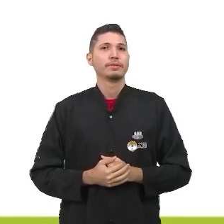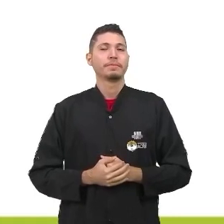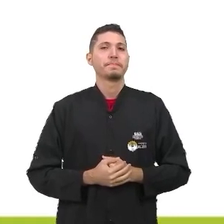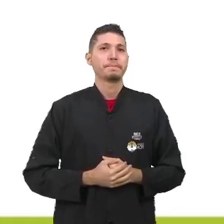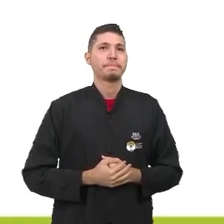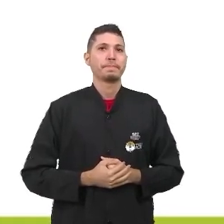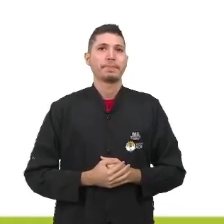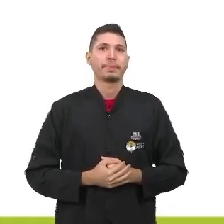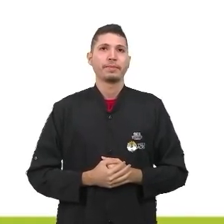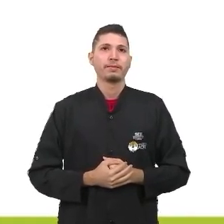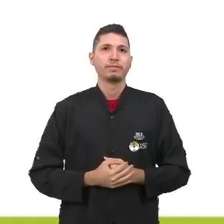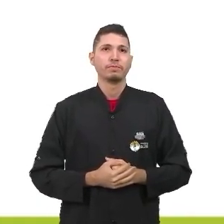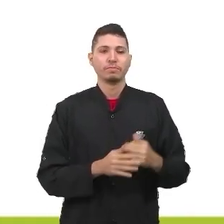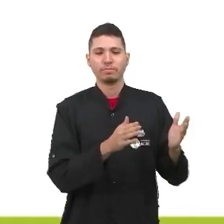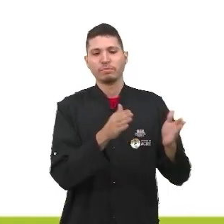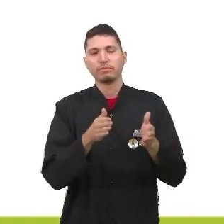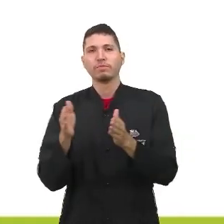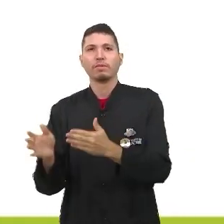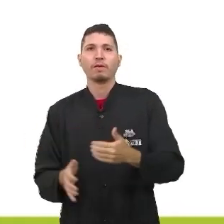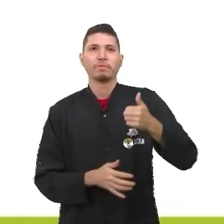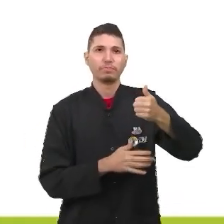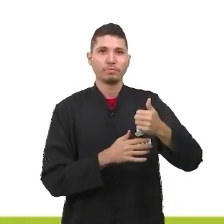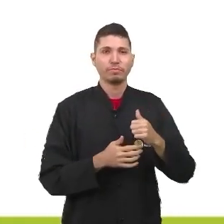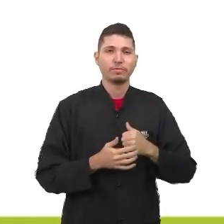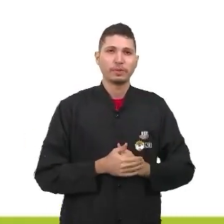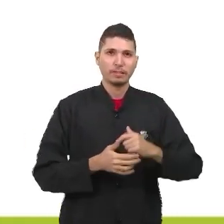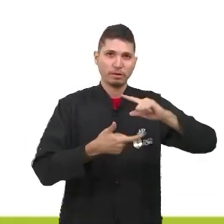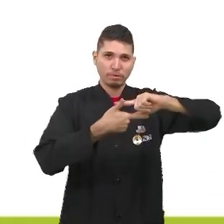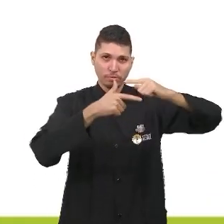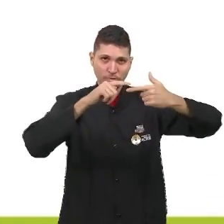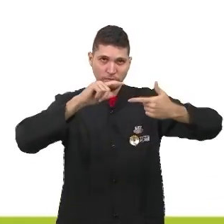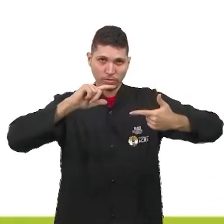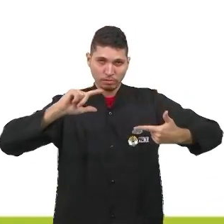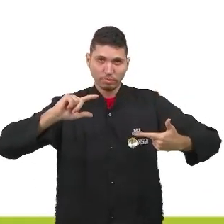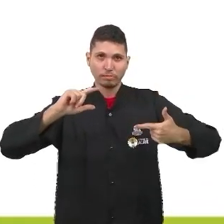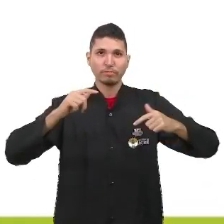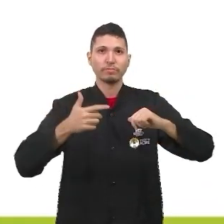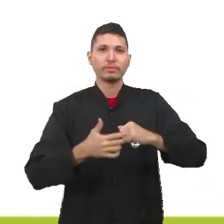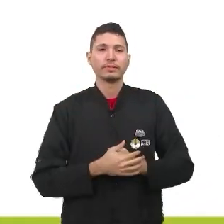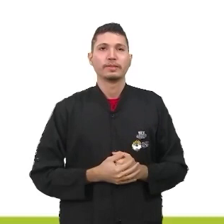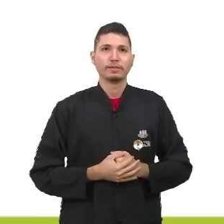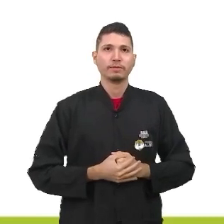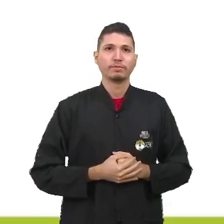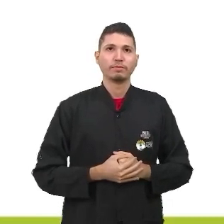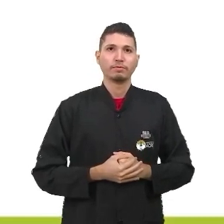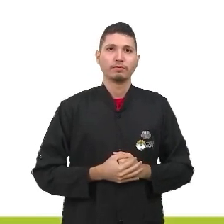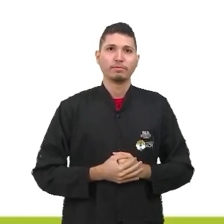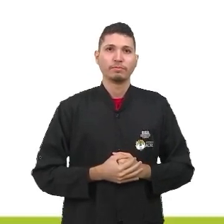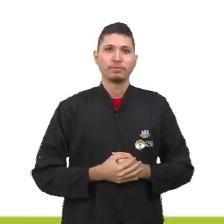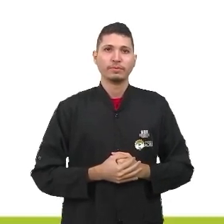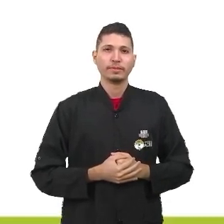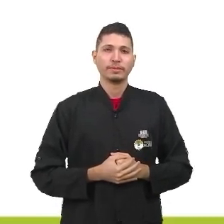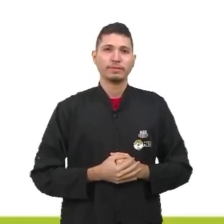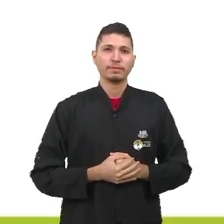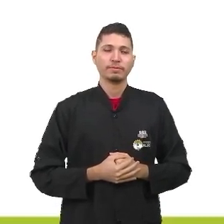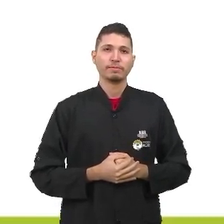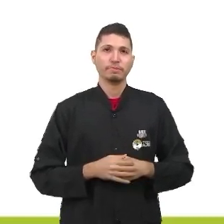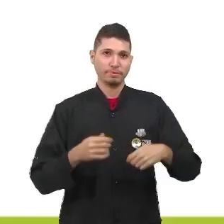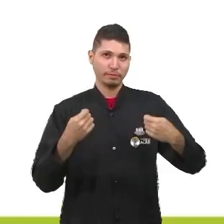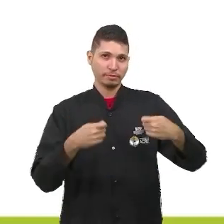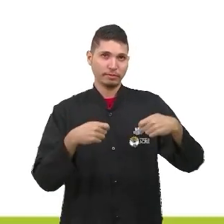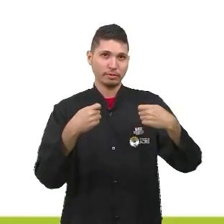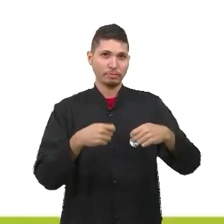né, a primeira fase do modernismo, não tem como nós não deixarmos de falar sobre o grupo dos 5. Né,